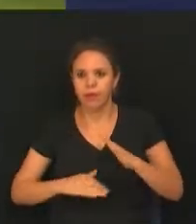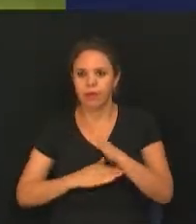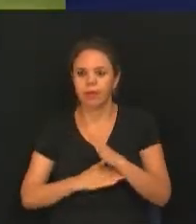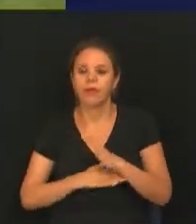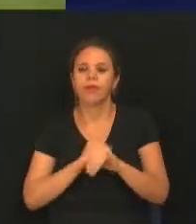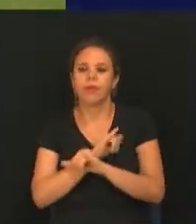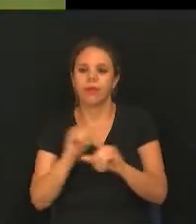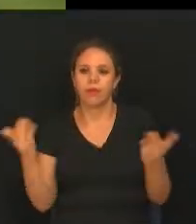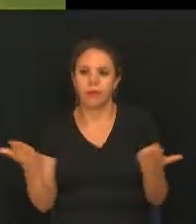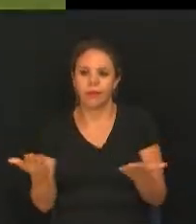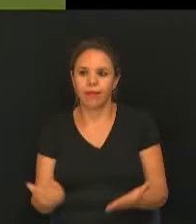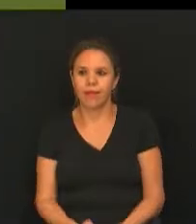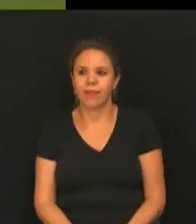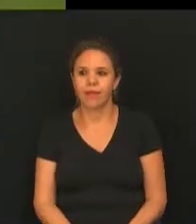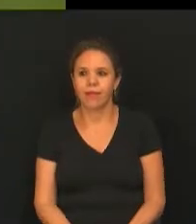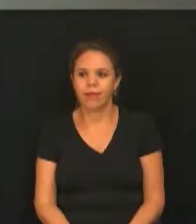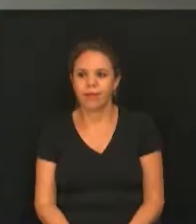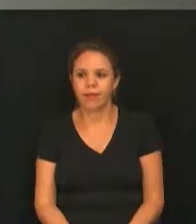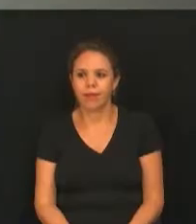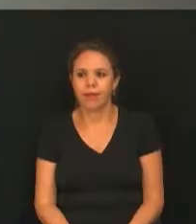começa agora.